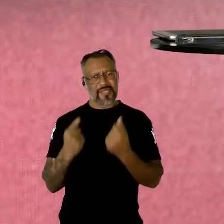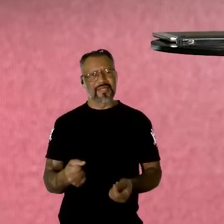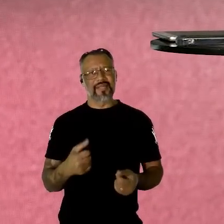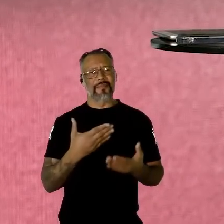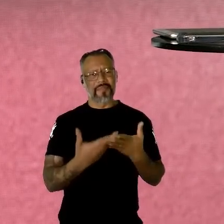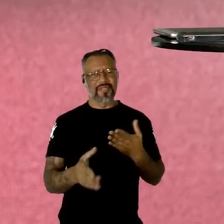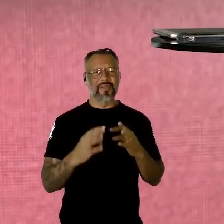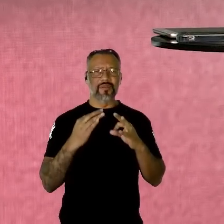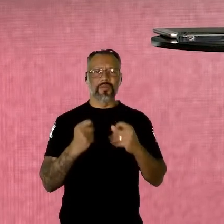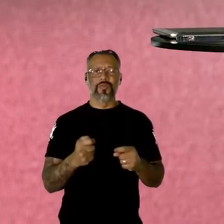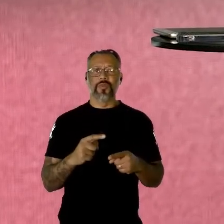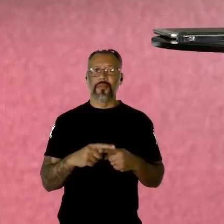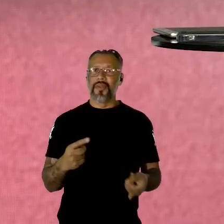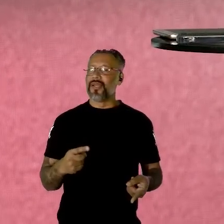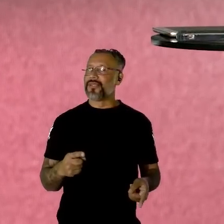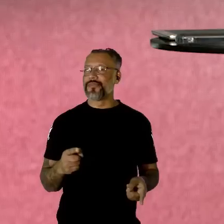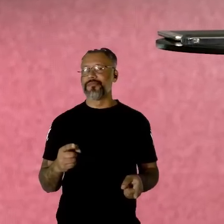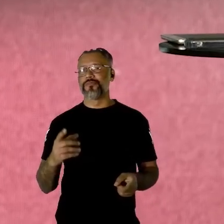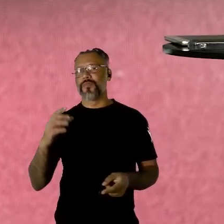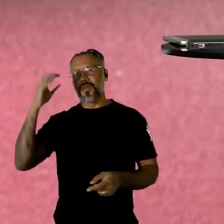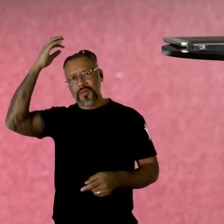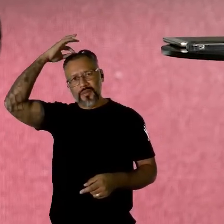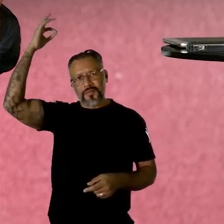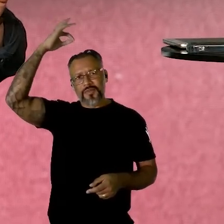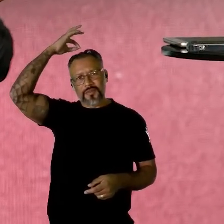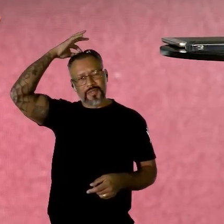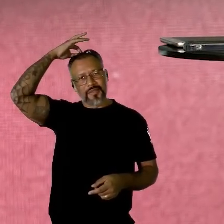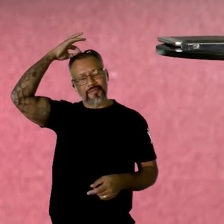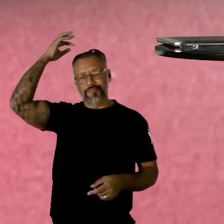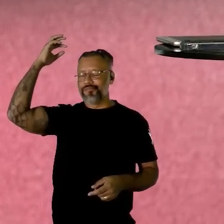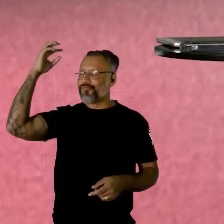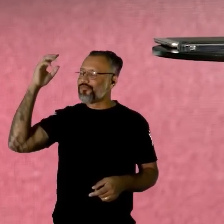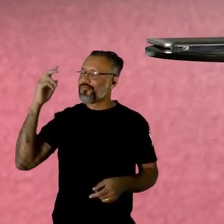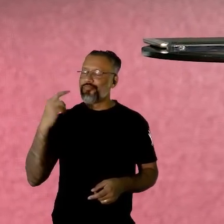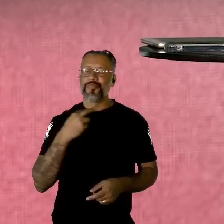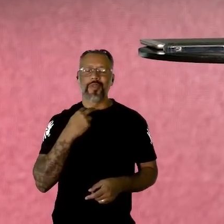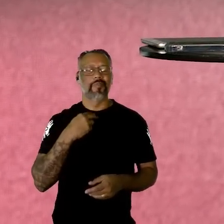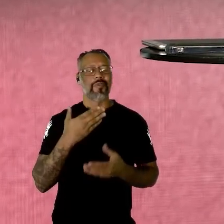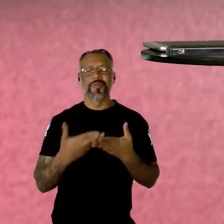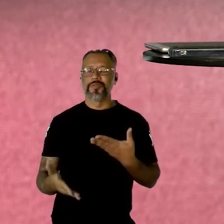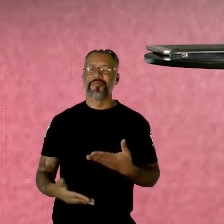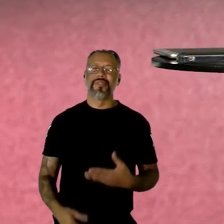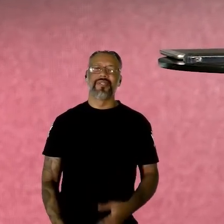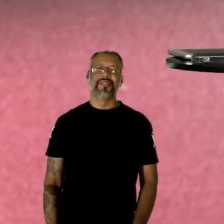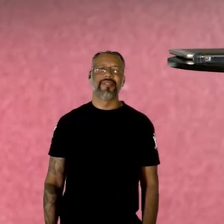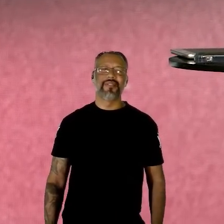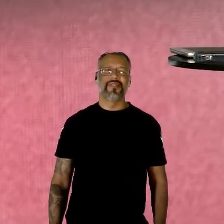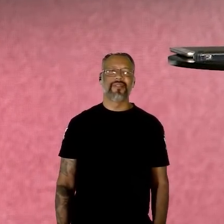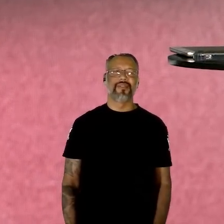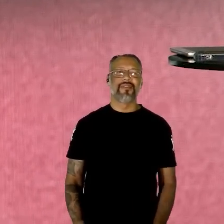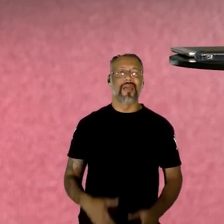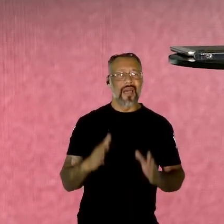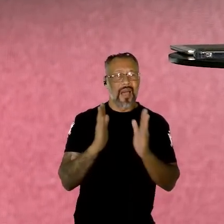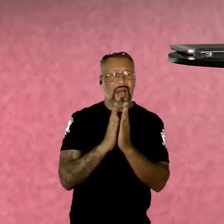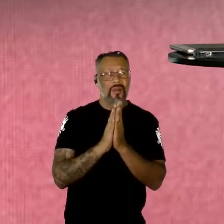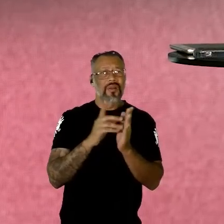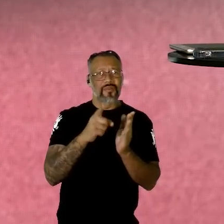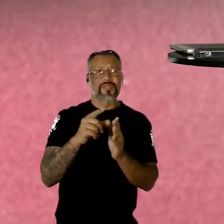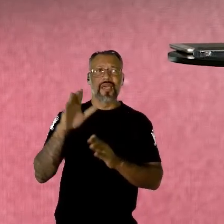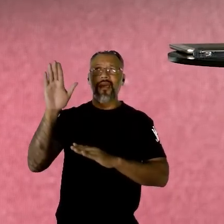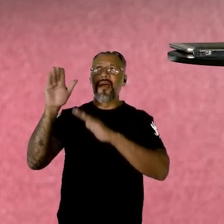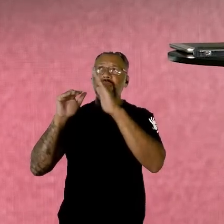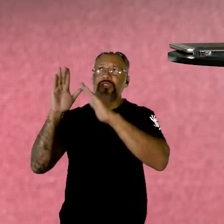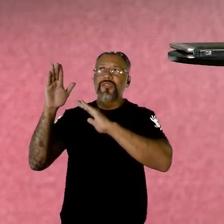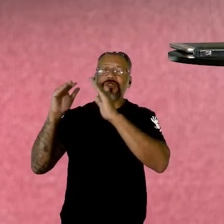menos o espírito menos o espírito Fecha os seus olhos começa a buscar o espírito santo começa